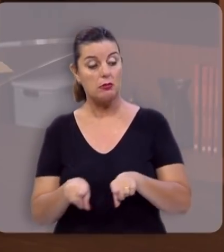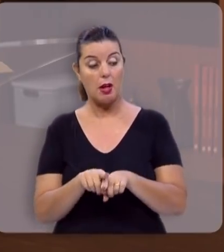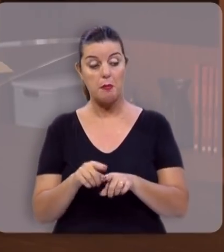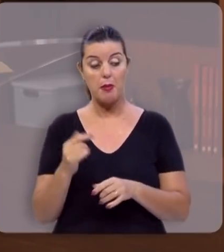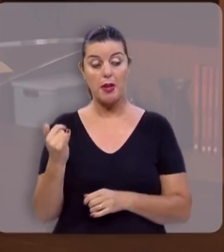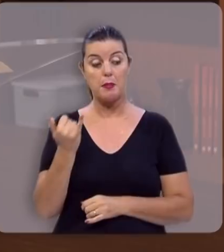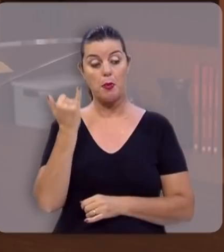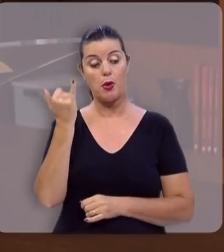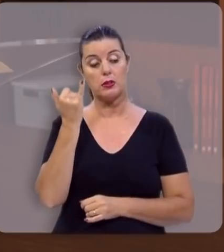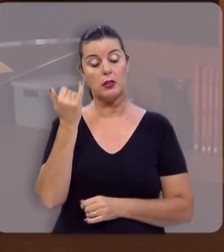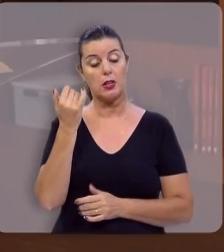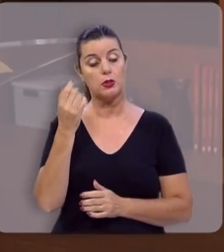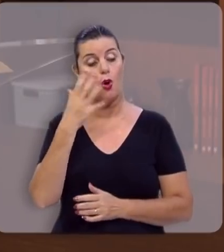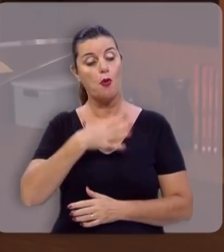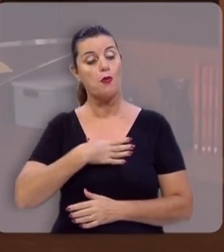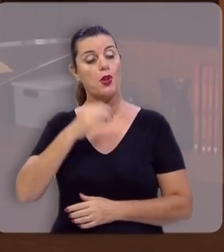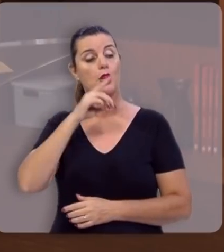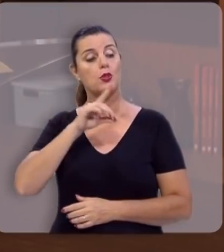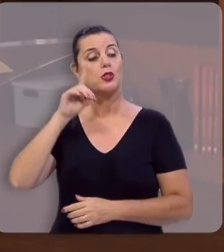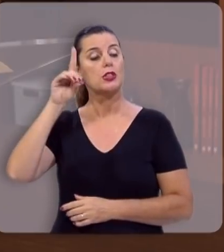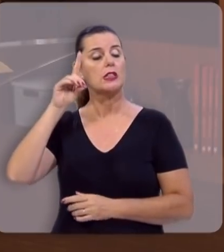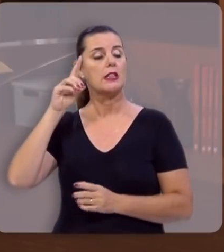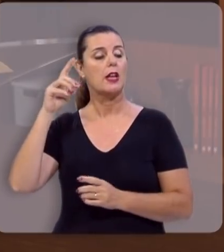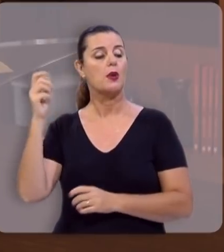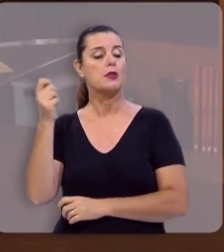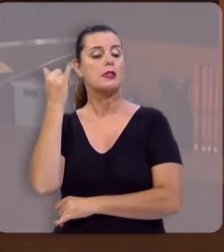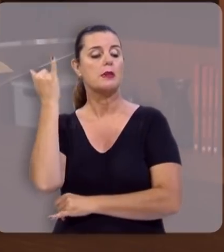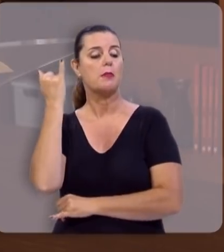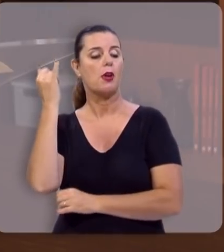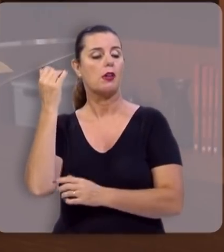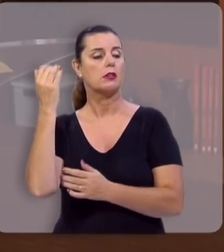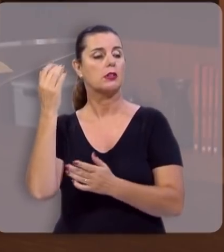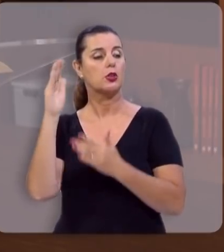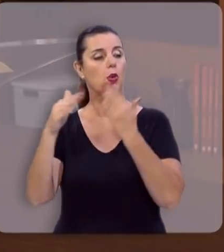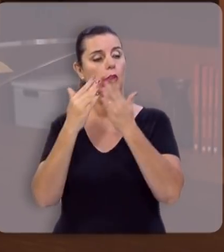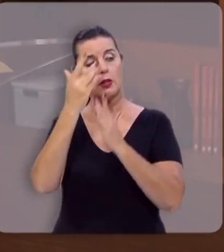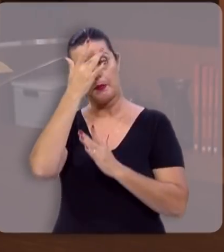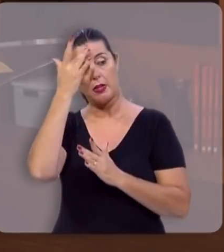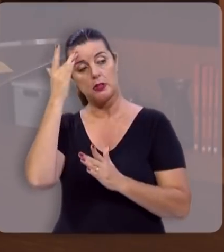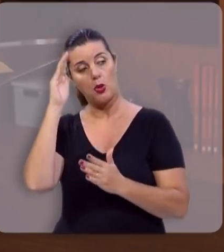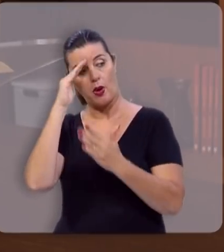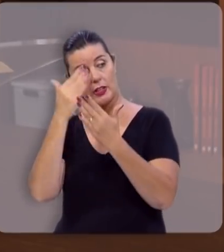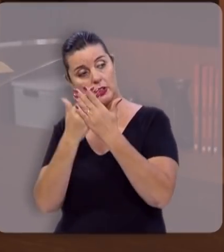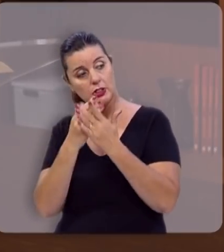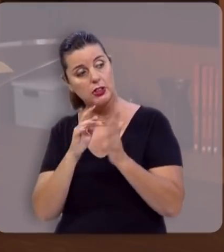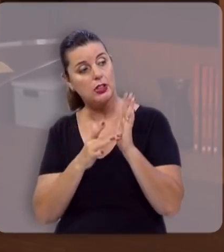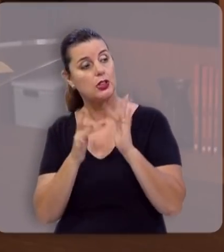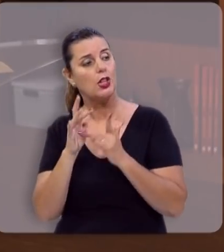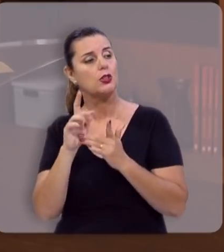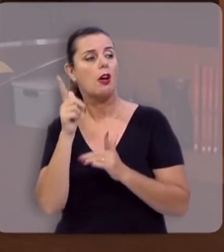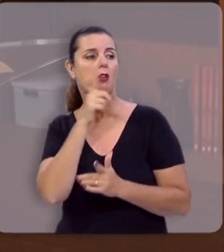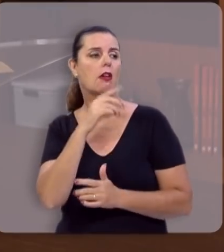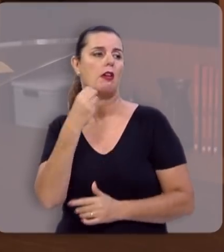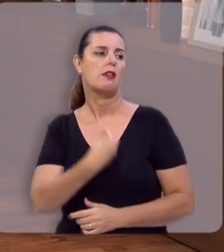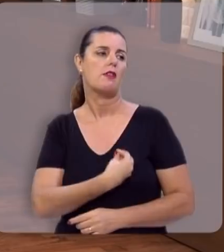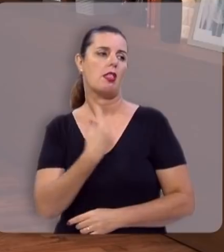seja levantado, para que todo que nele crê tenha a vida eterna.